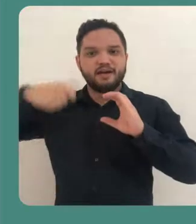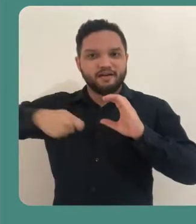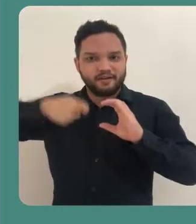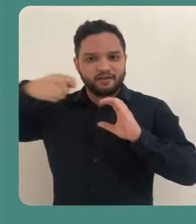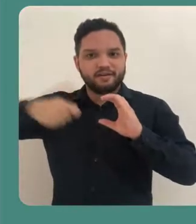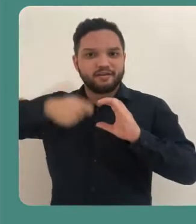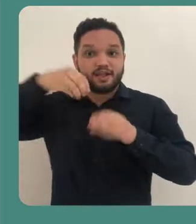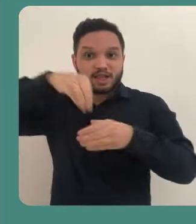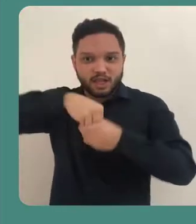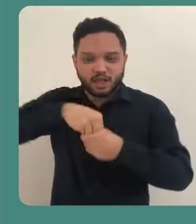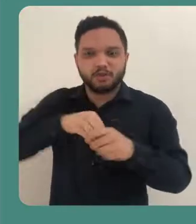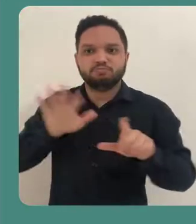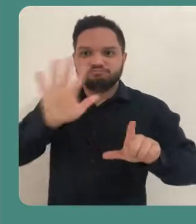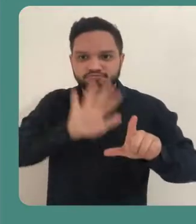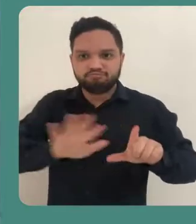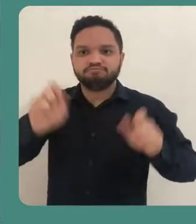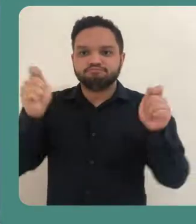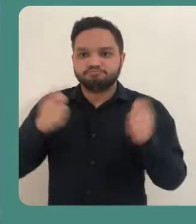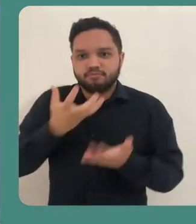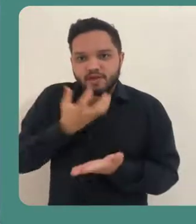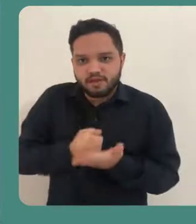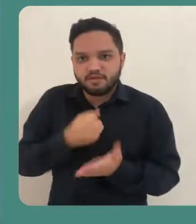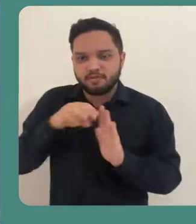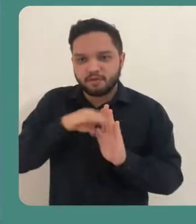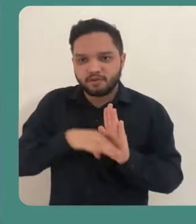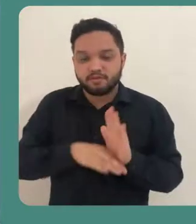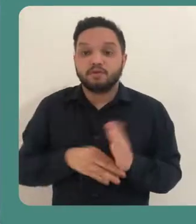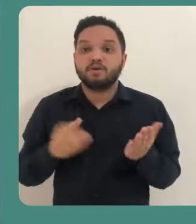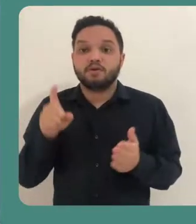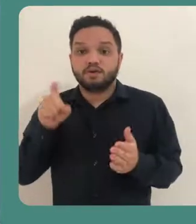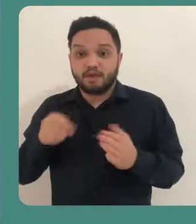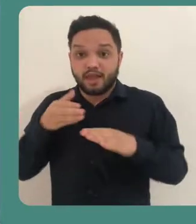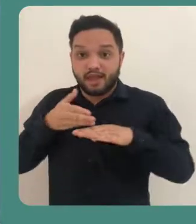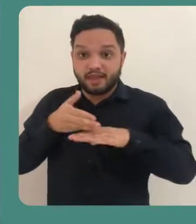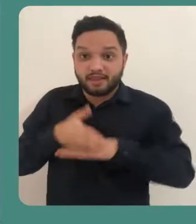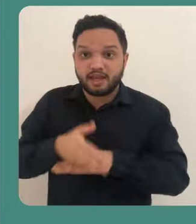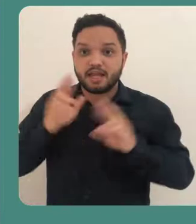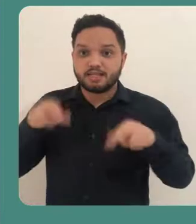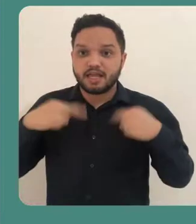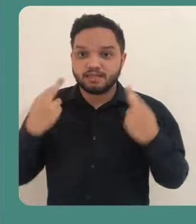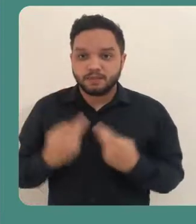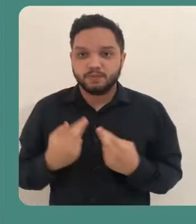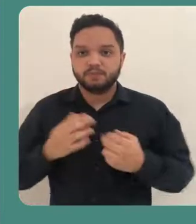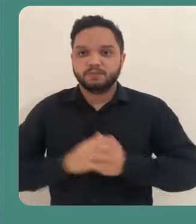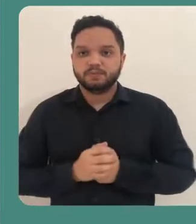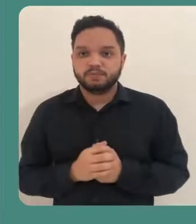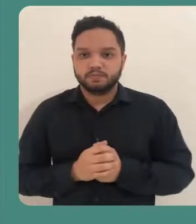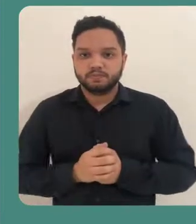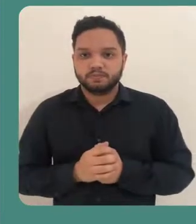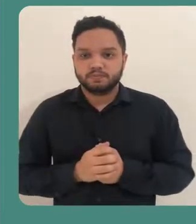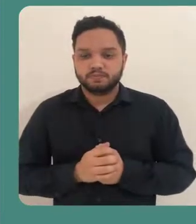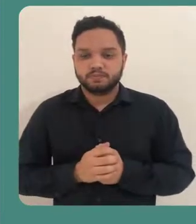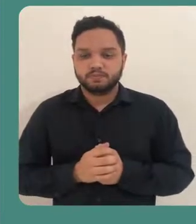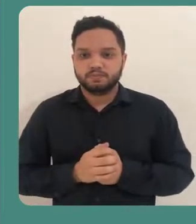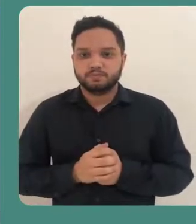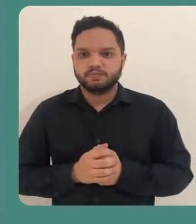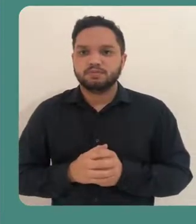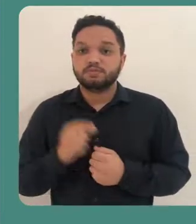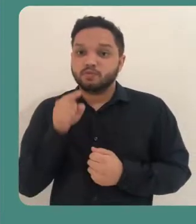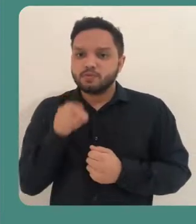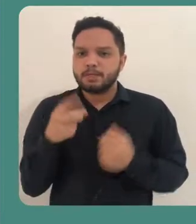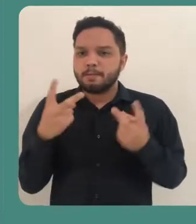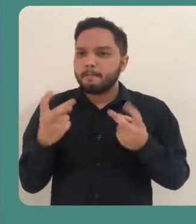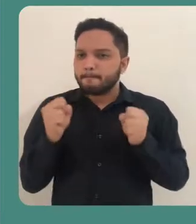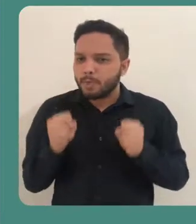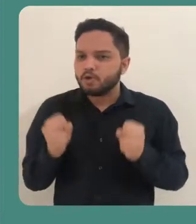na seção 1 e você vai observar que ele é um ambiente exatamente igual a